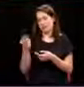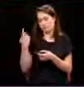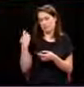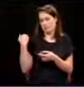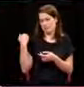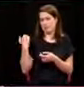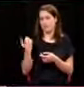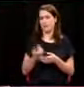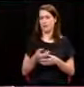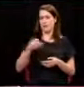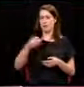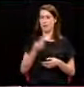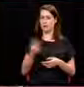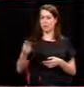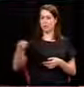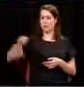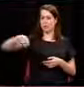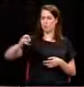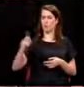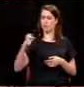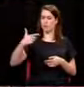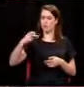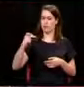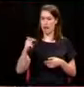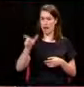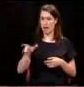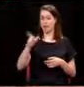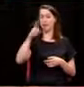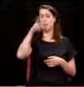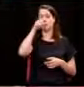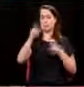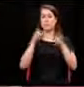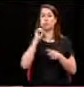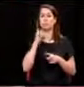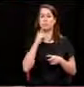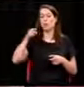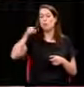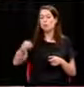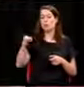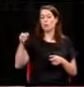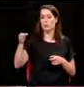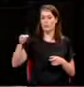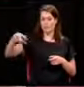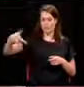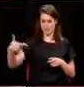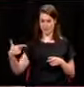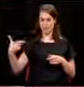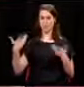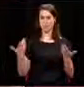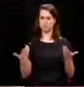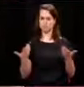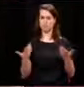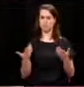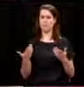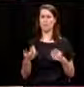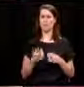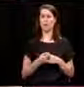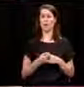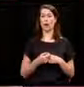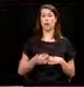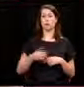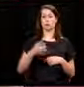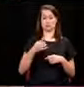Exatamente. Agora, o portal do cidadão existe desde o princípio do serviço. O serviço iniciou-se em dezembro, dia 2 de dezembro